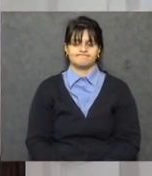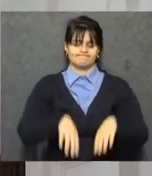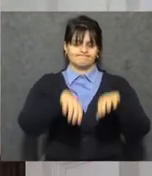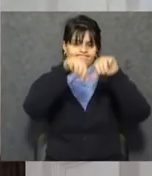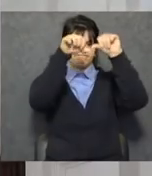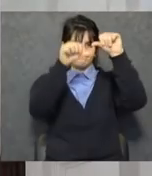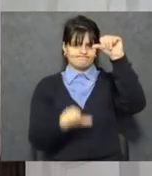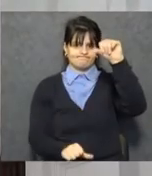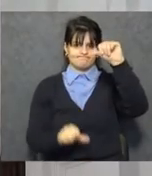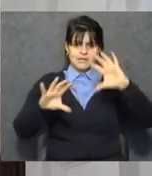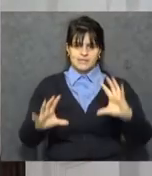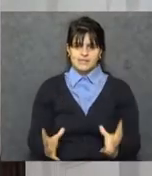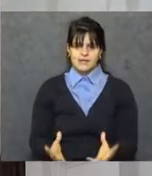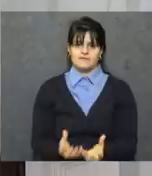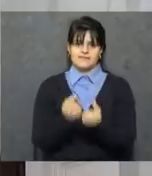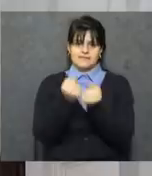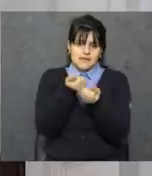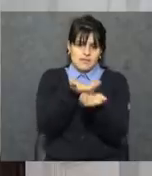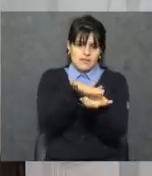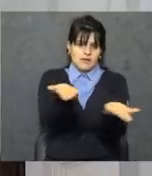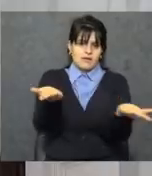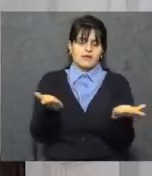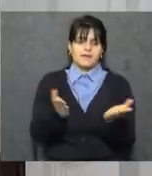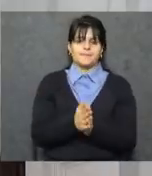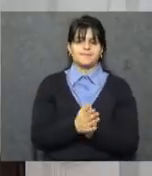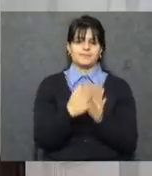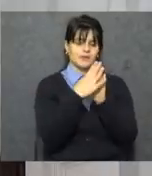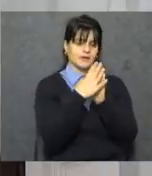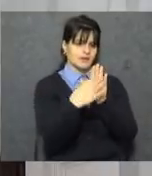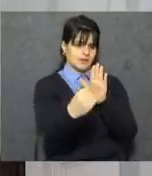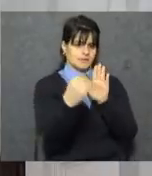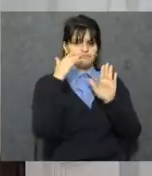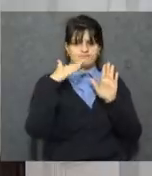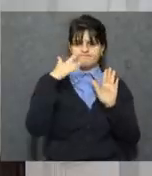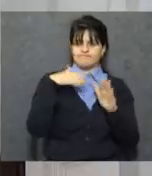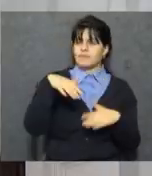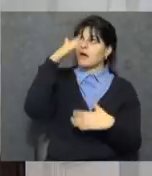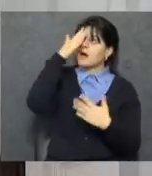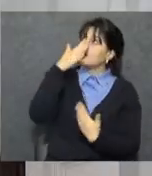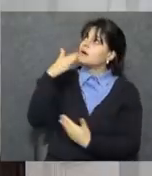Palavra da salvação. Glória a Deus.